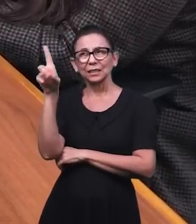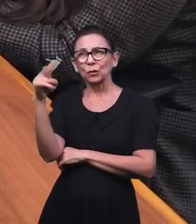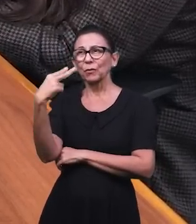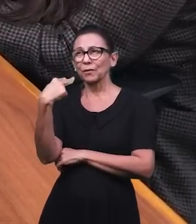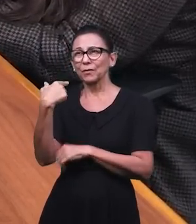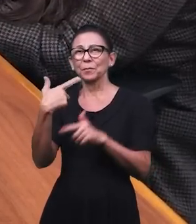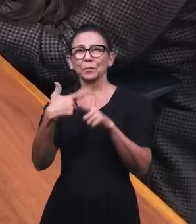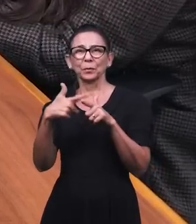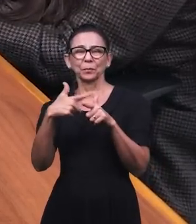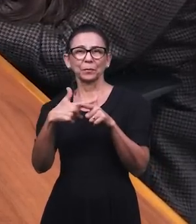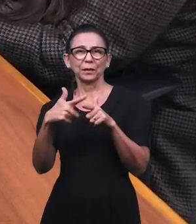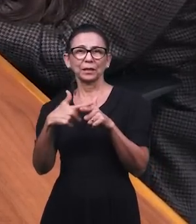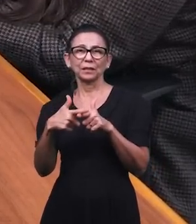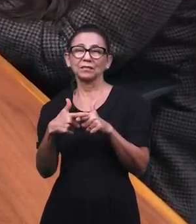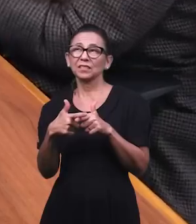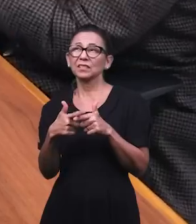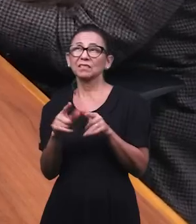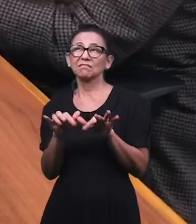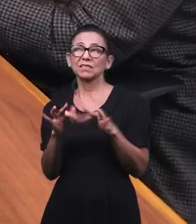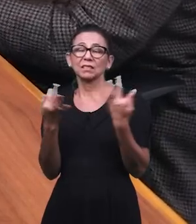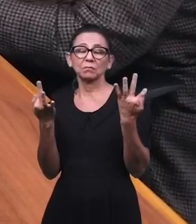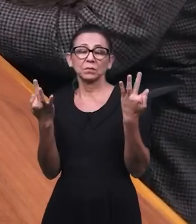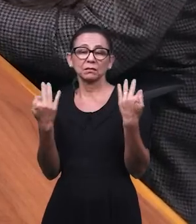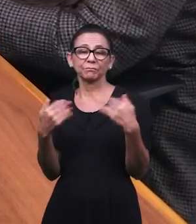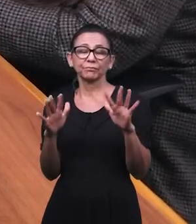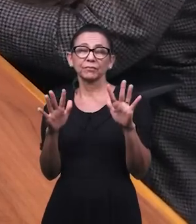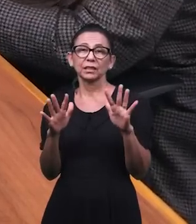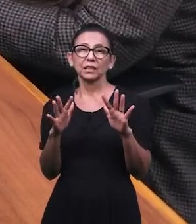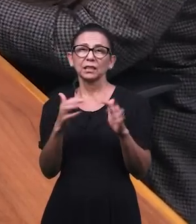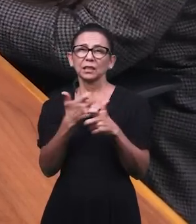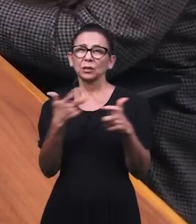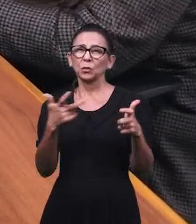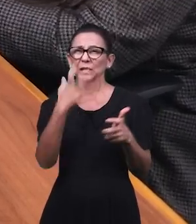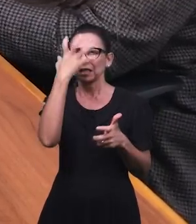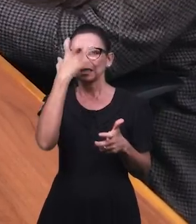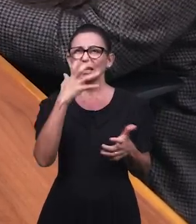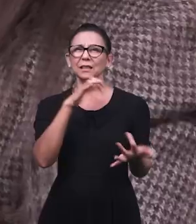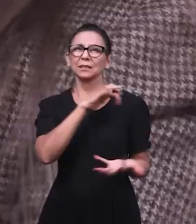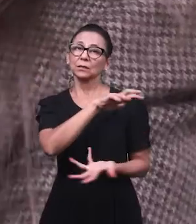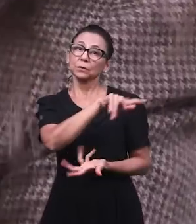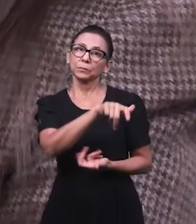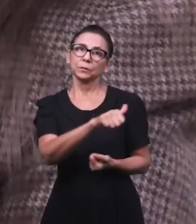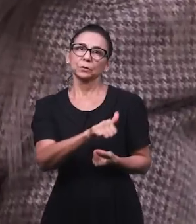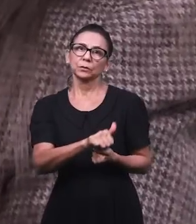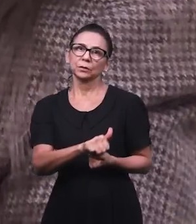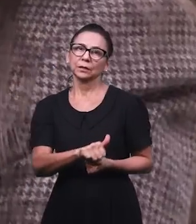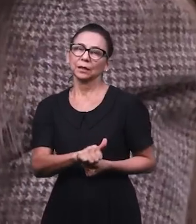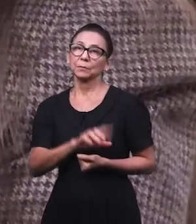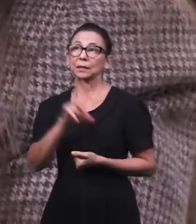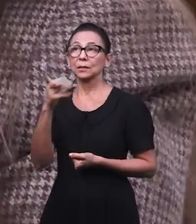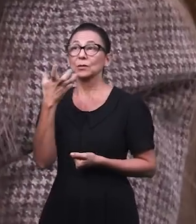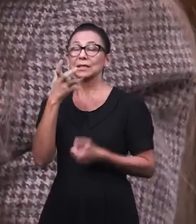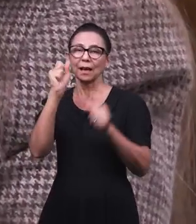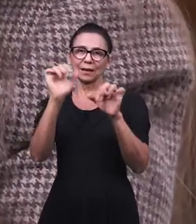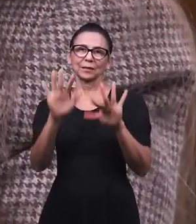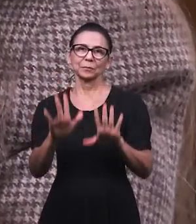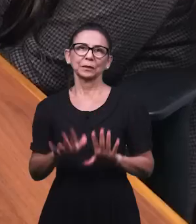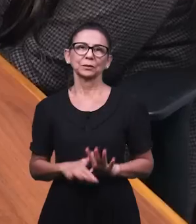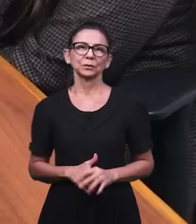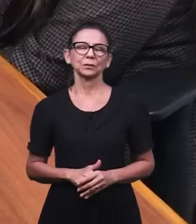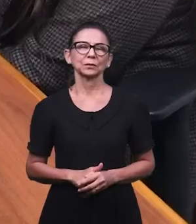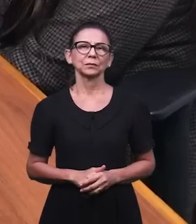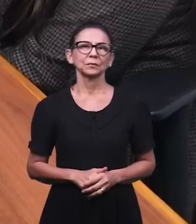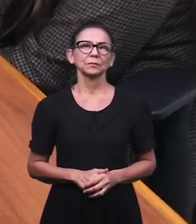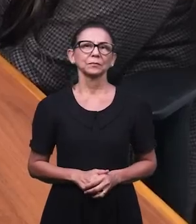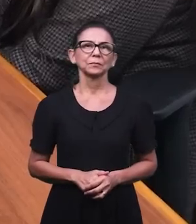problema? Eu acho que sempre achei meus problemas muito insignificantes, tem coisa tão mais séria nesse mundo. Eu falei, será que Deus quer me abençoar? E Deus quer abençoar. O